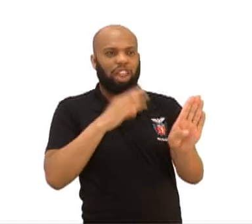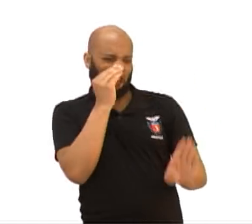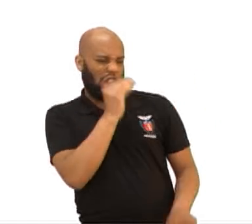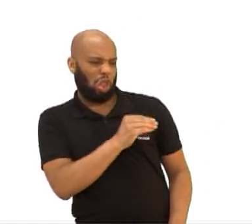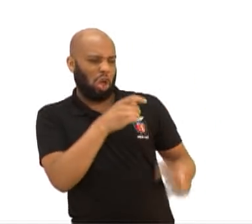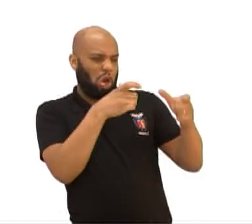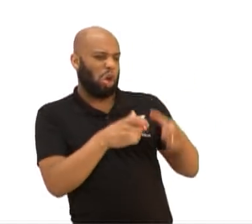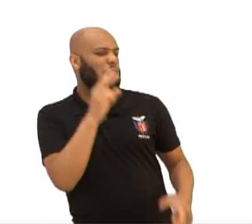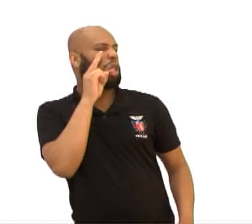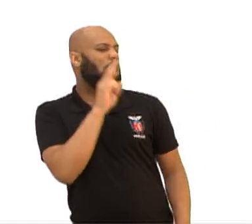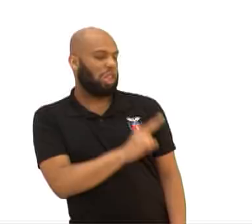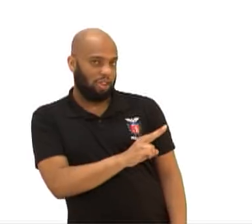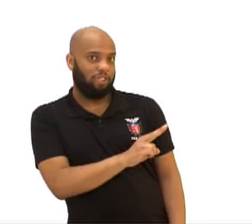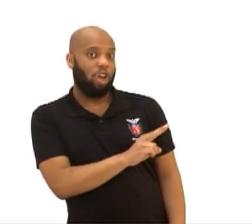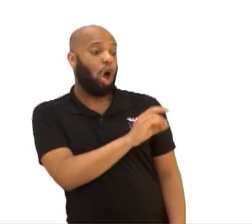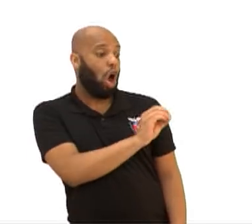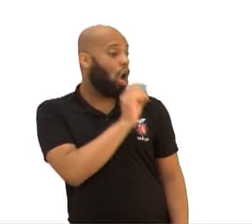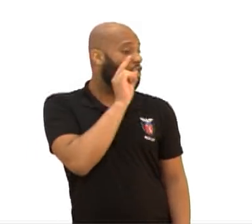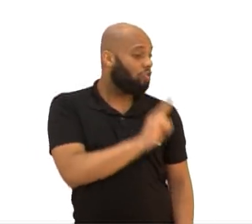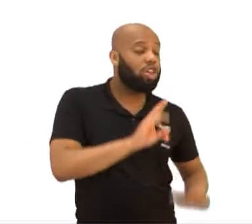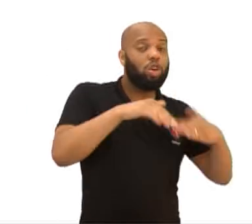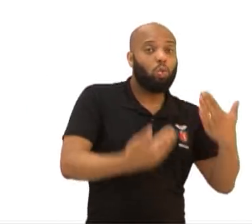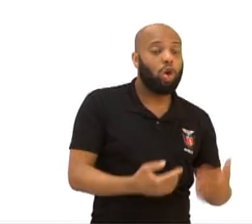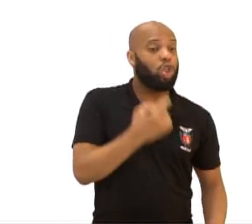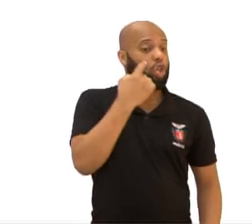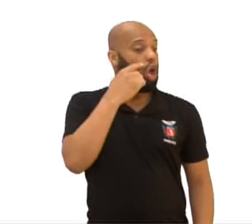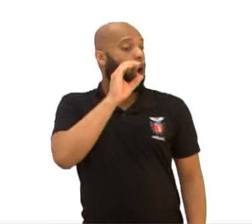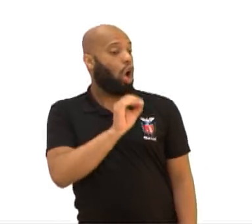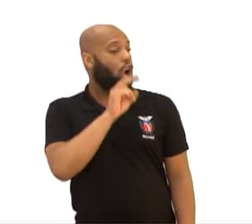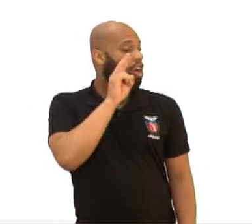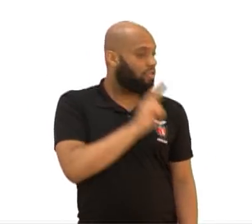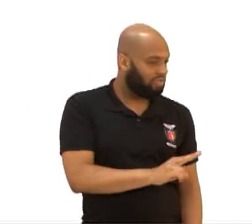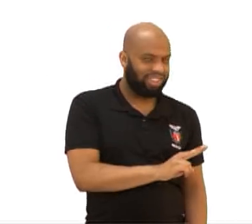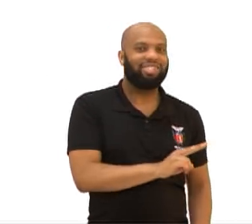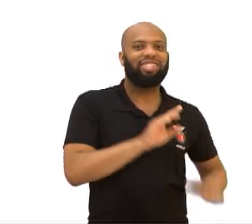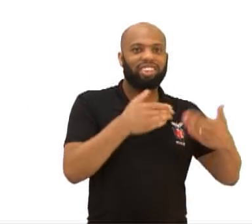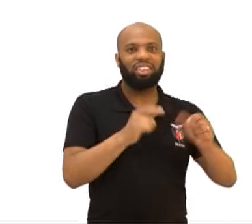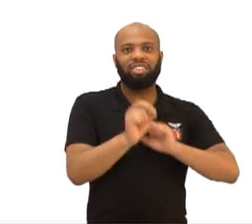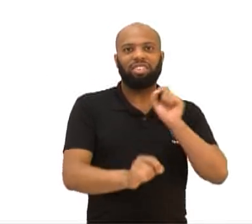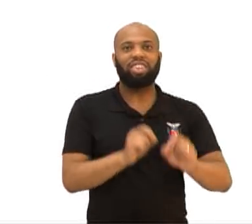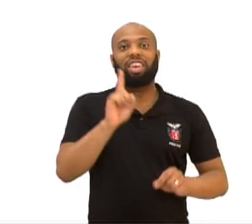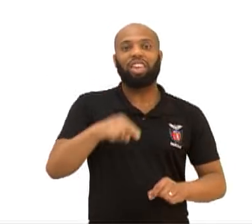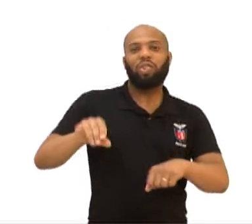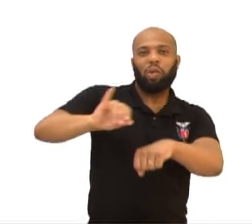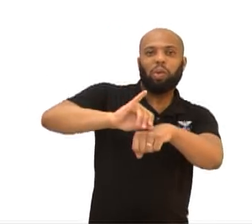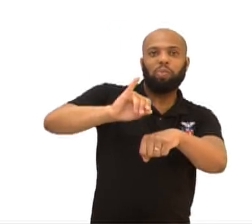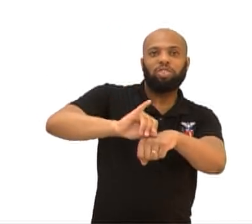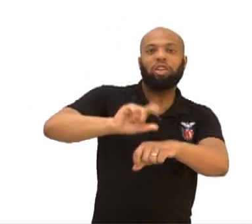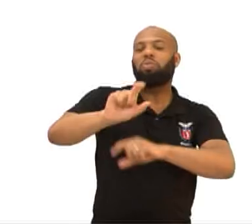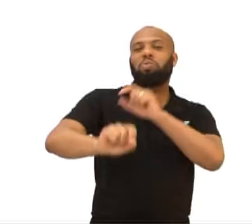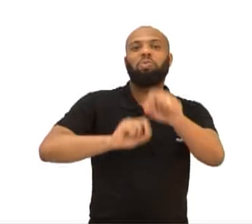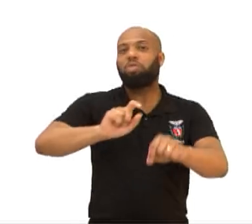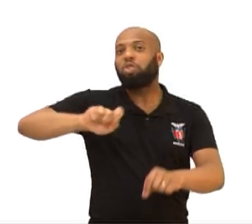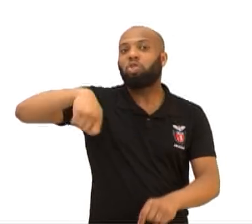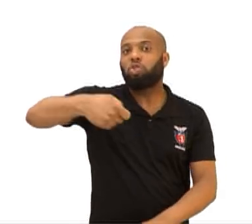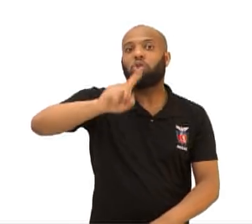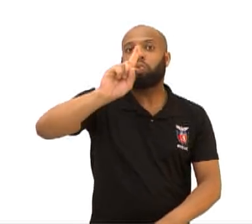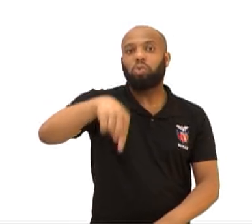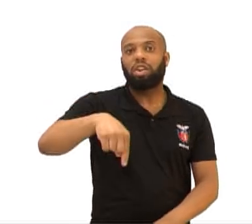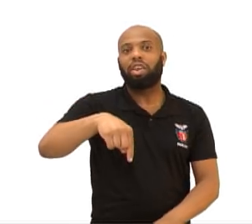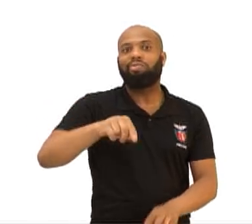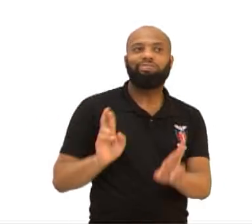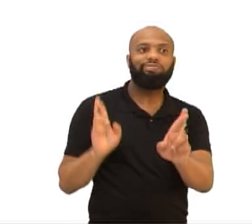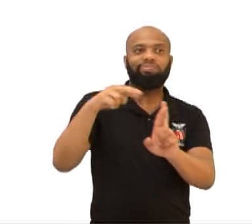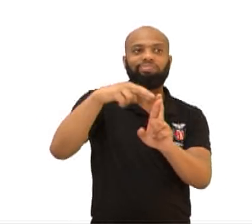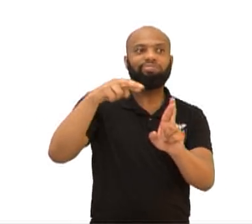onde o vi, quando o vi. Então, acertou quem respondeu que o objeto a que o pronome referencial o